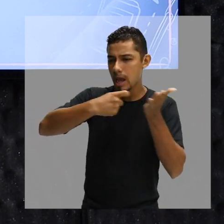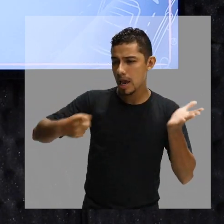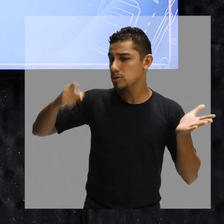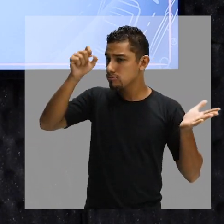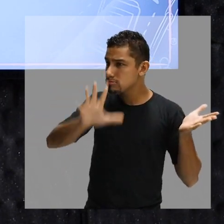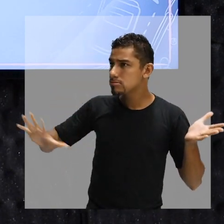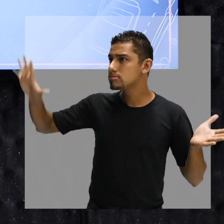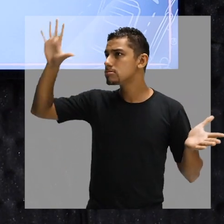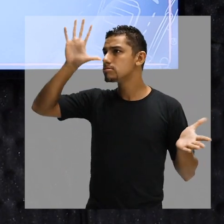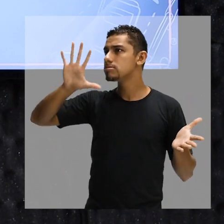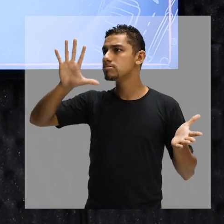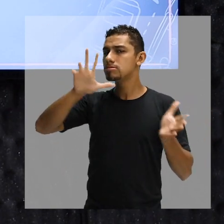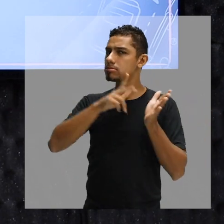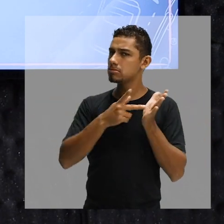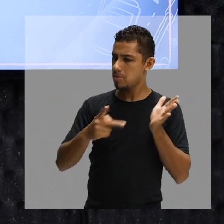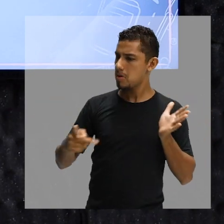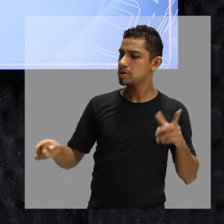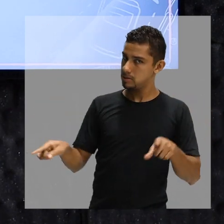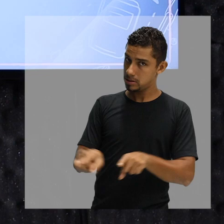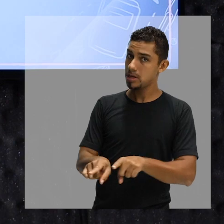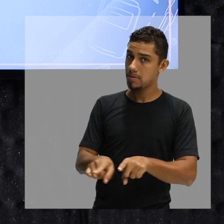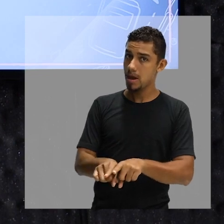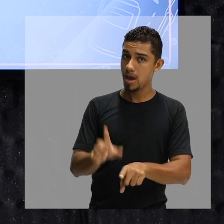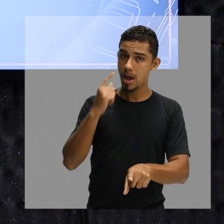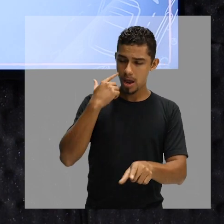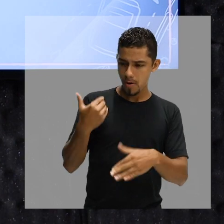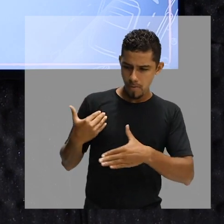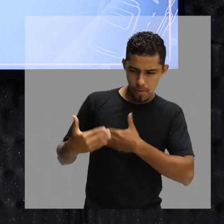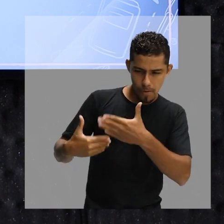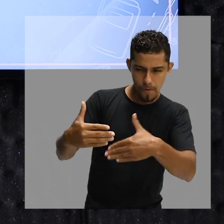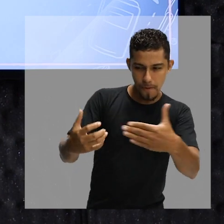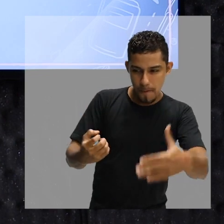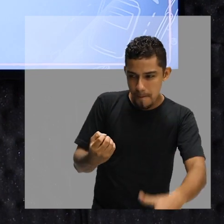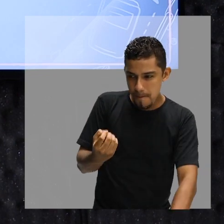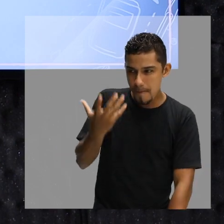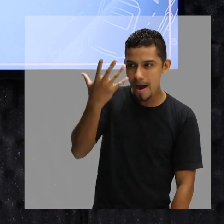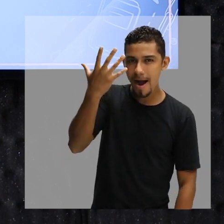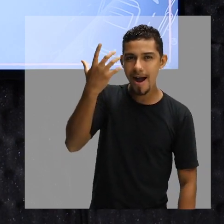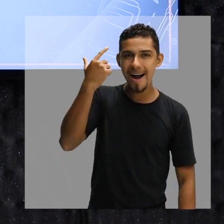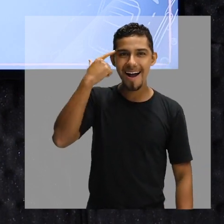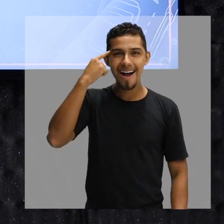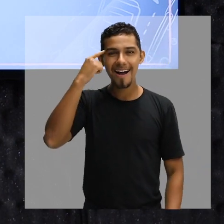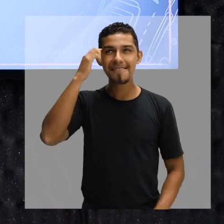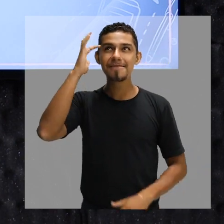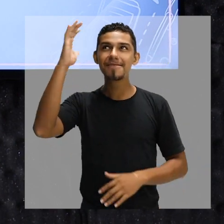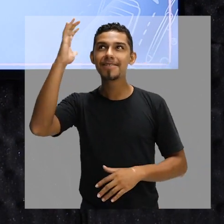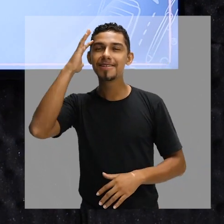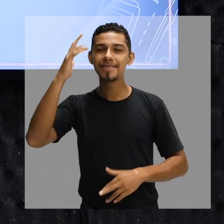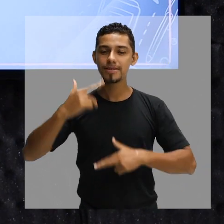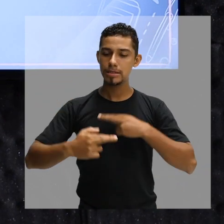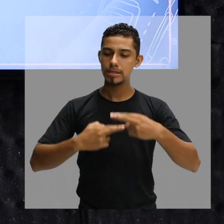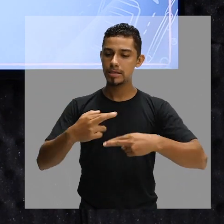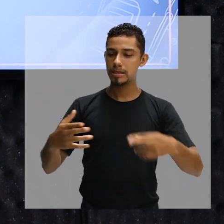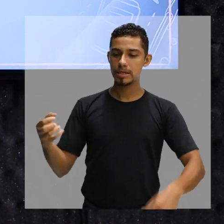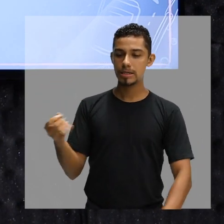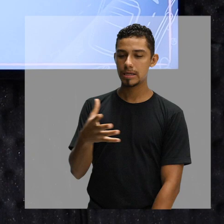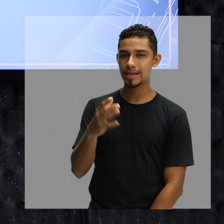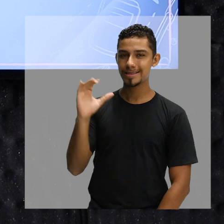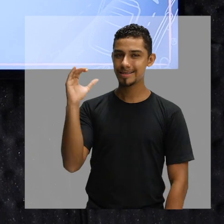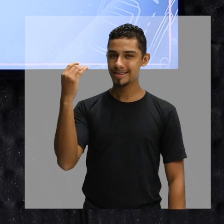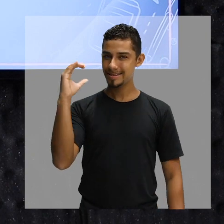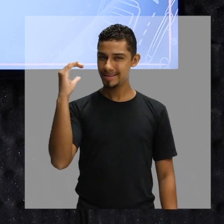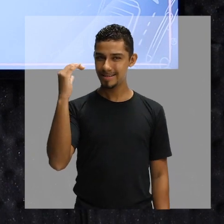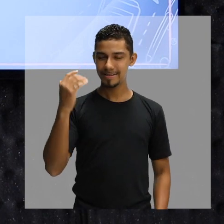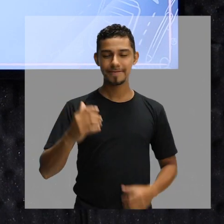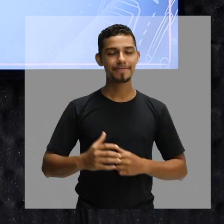tudo que você queira produzir a partir deste conhecimento maravilhoso que tem no Renascimento científico, certo? Mas eu quero te